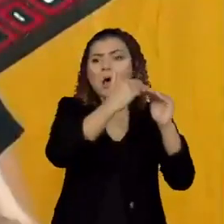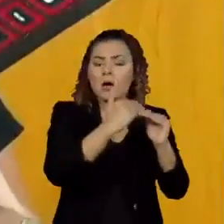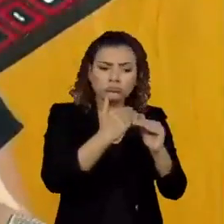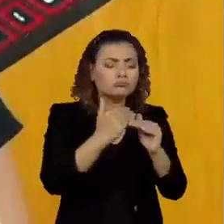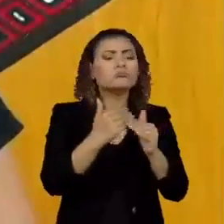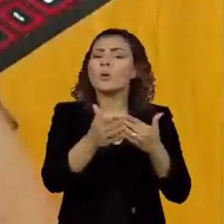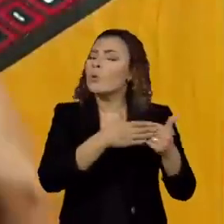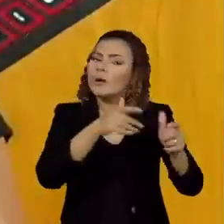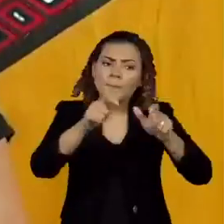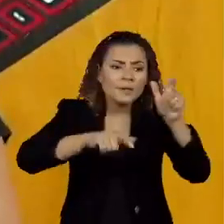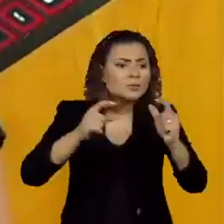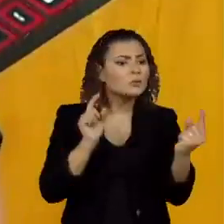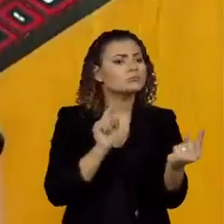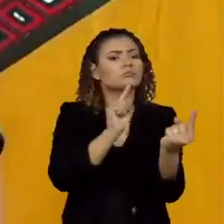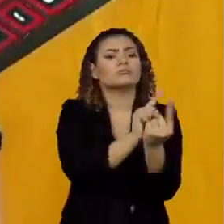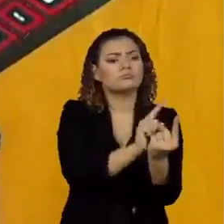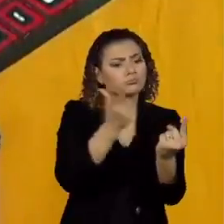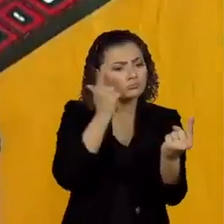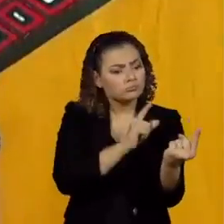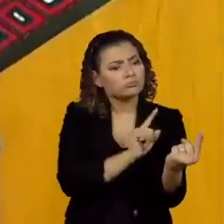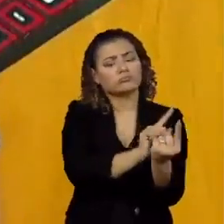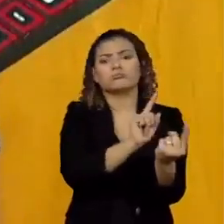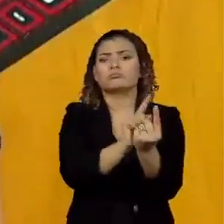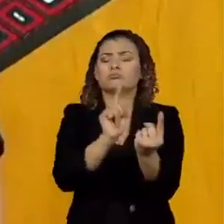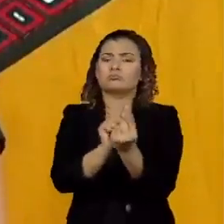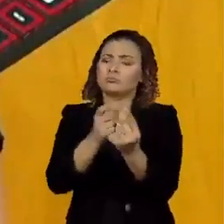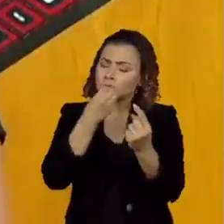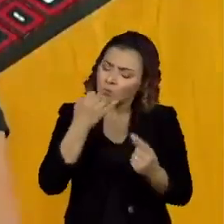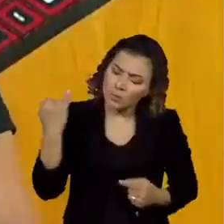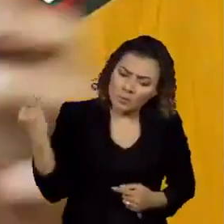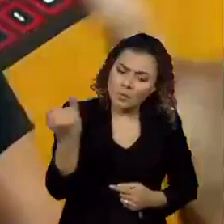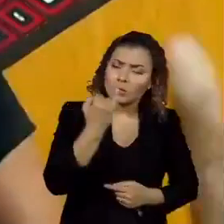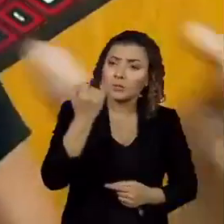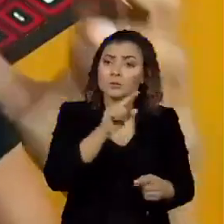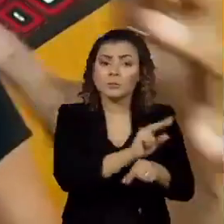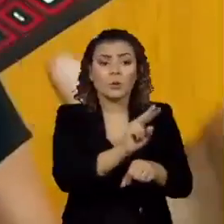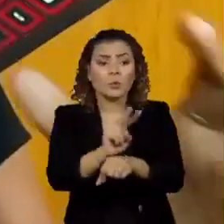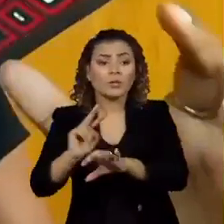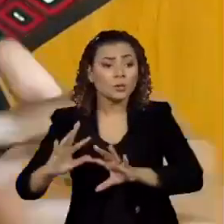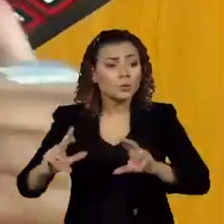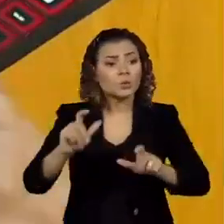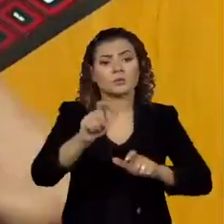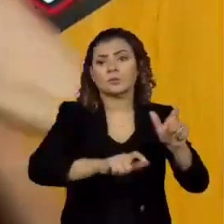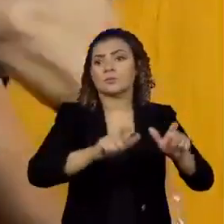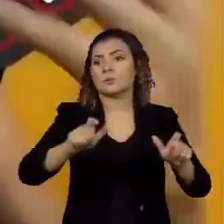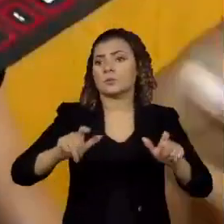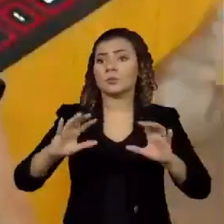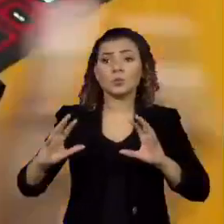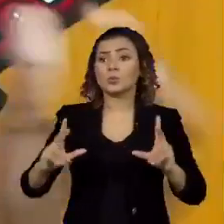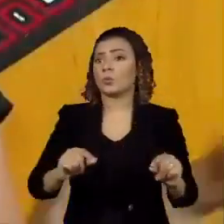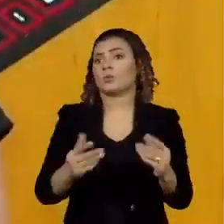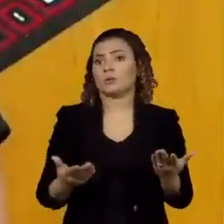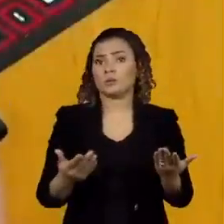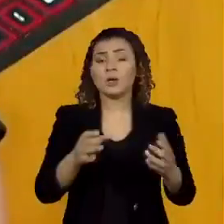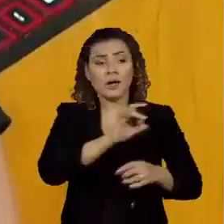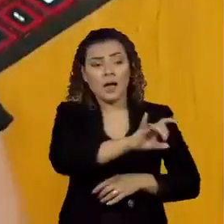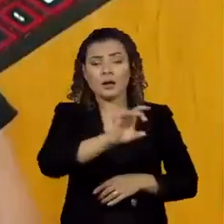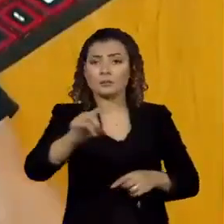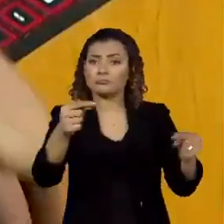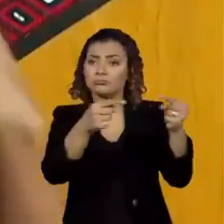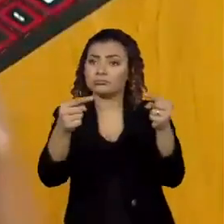equitativo o suficiente, integral, ou seja, com a competência necessária para cuidar de todos e todas diante daquilo que cada um